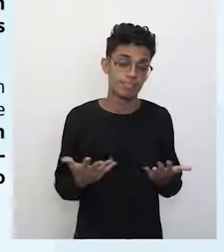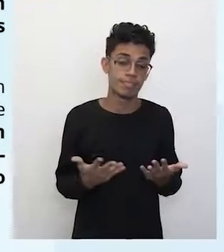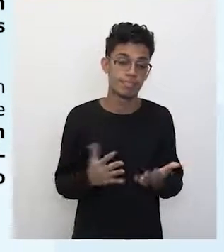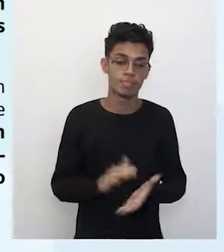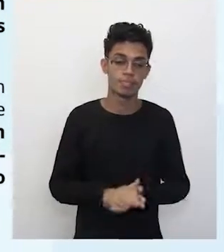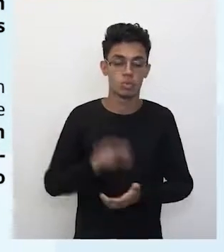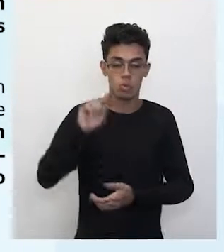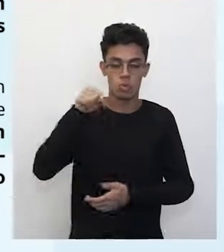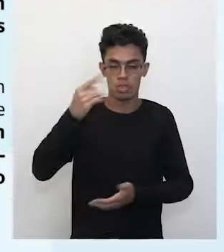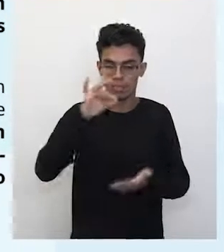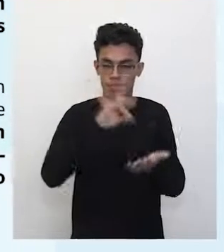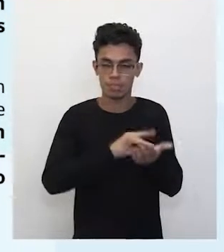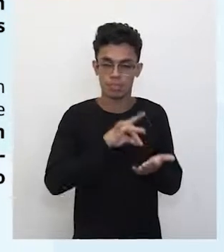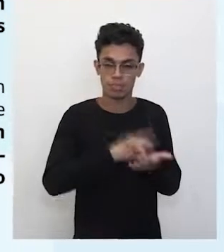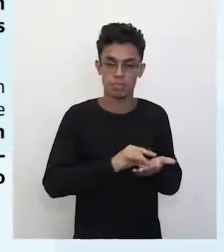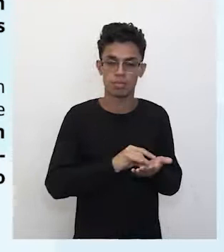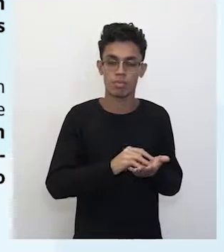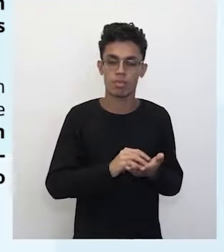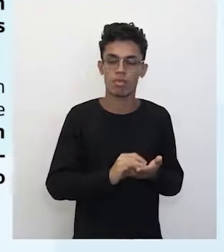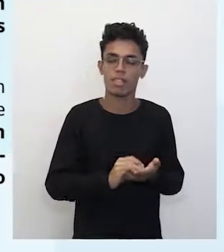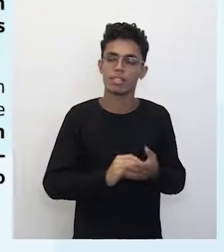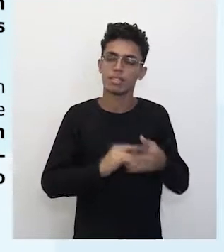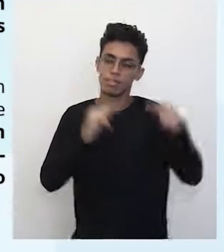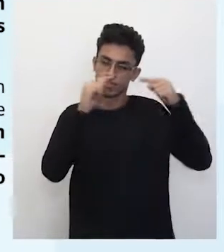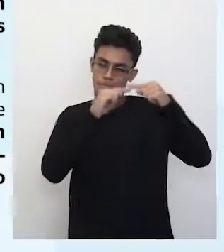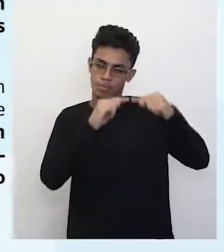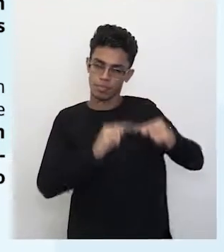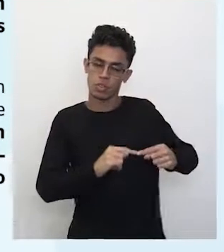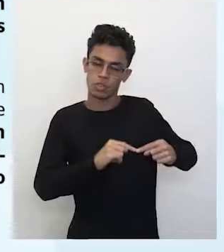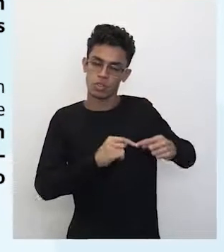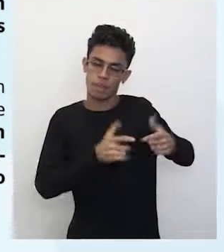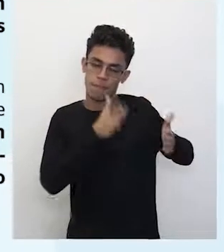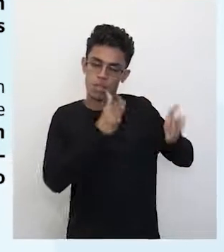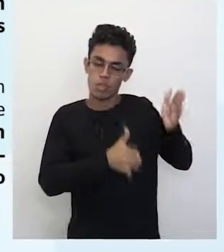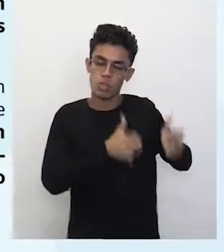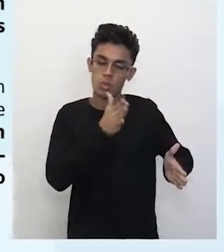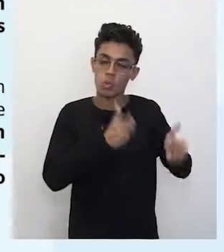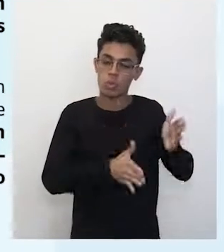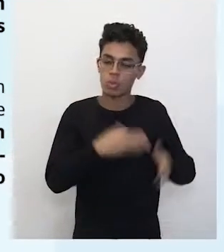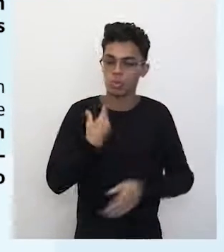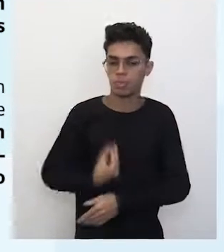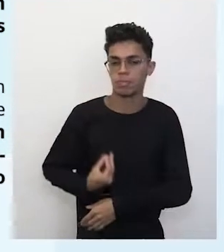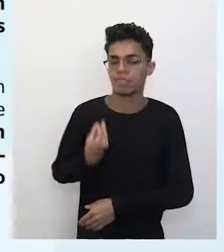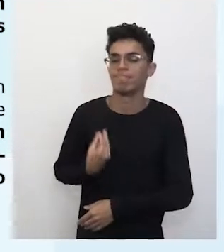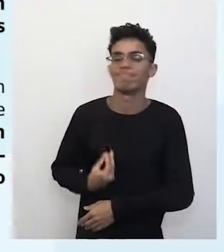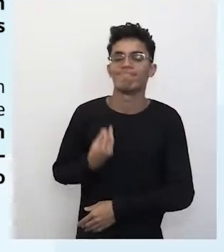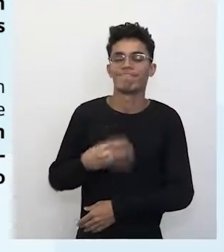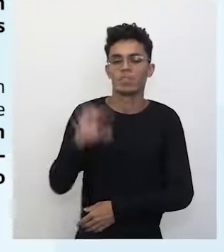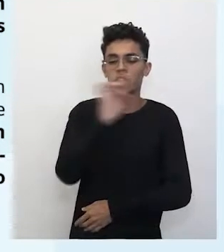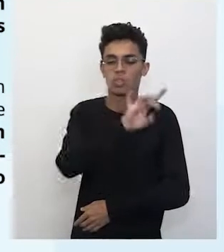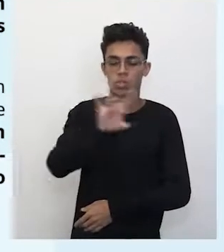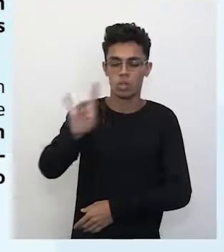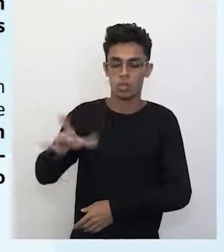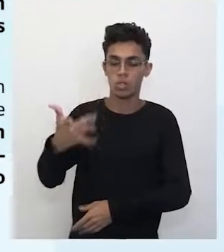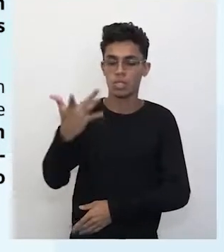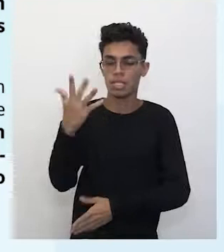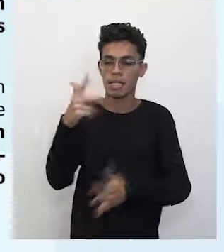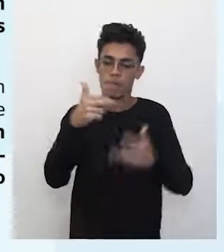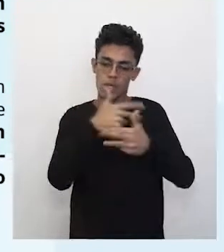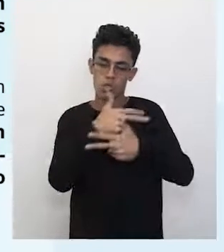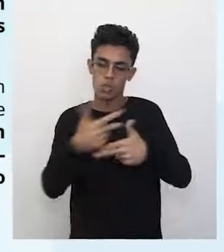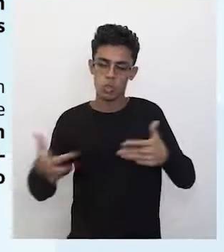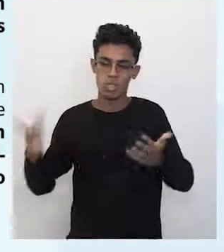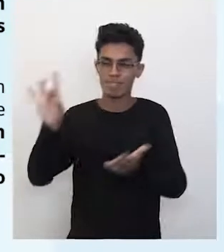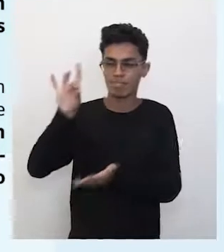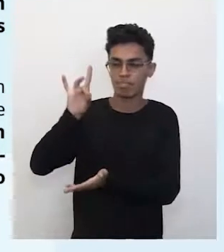da pós-verdade, gente, corresponde a esse momento da história em que nós estamos vivendo, em que os fatos